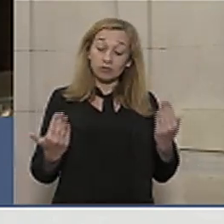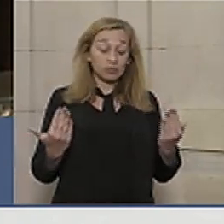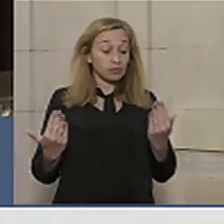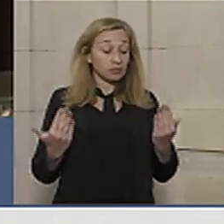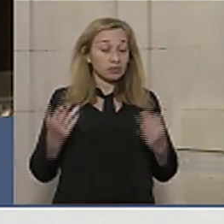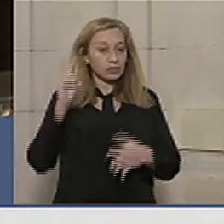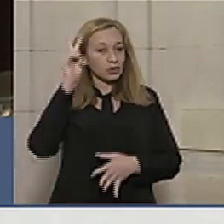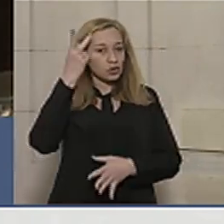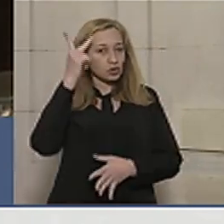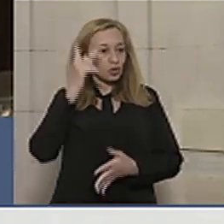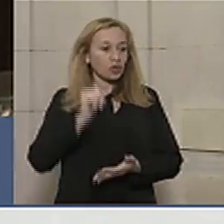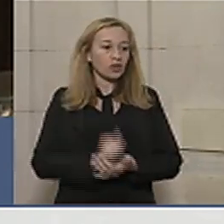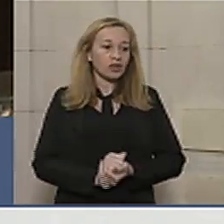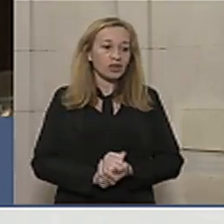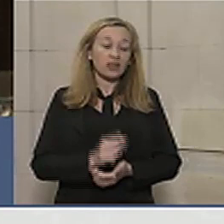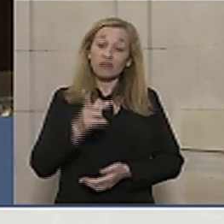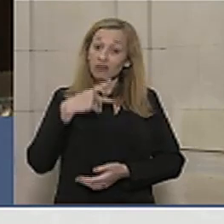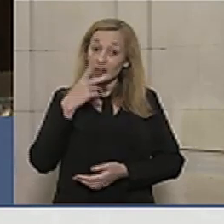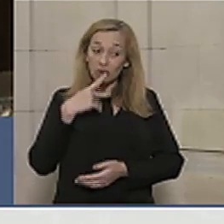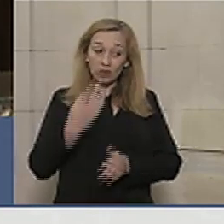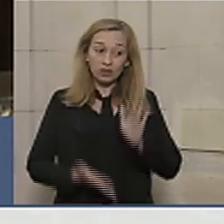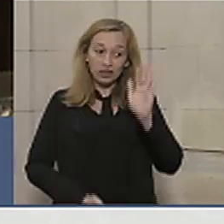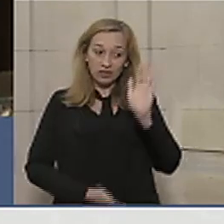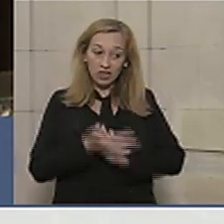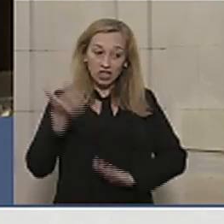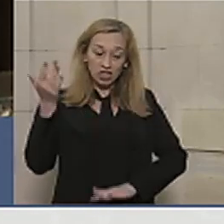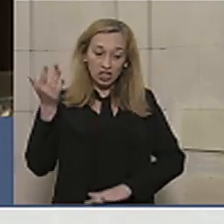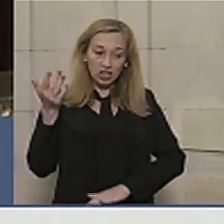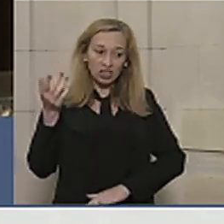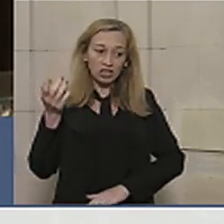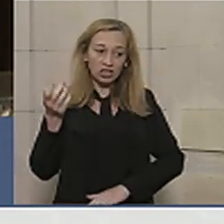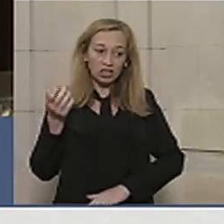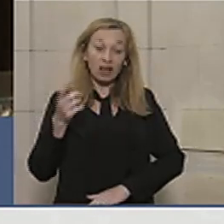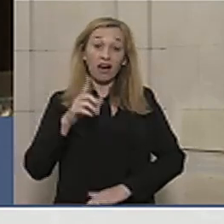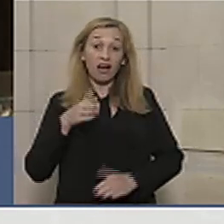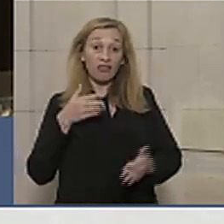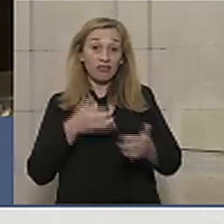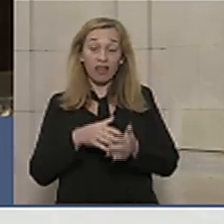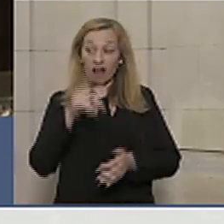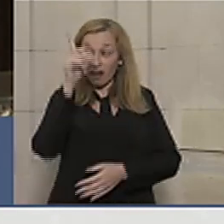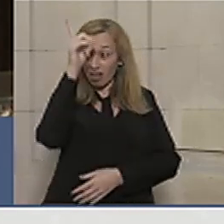históricas, falou da viagem dela recente à Alemanha,